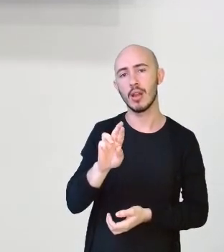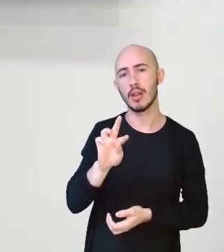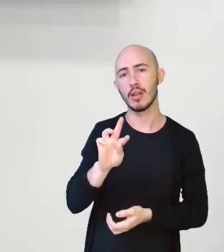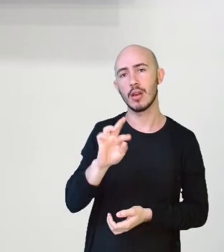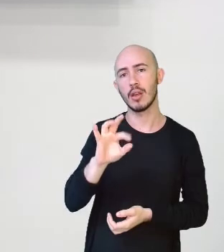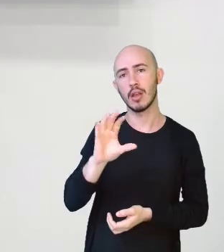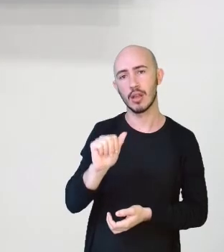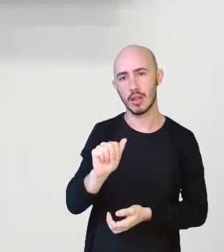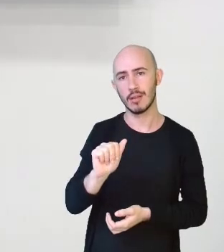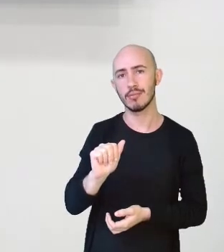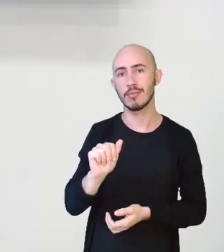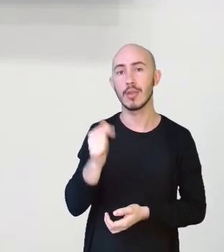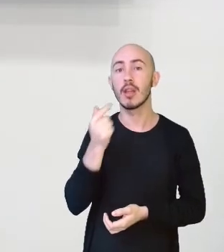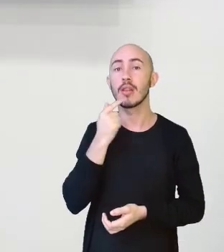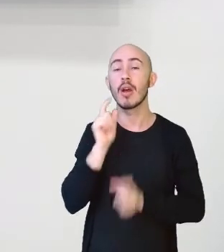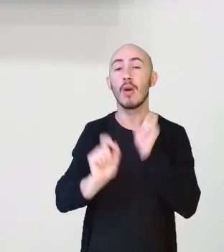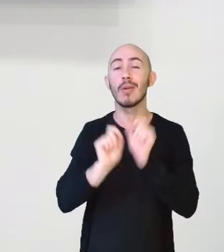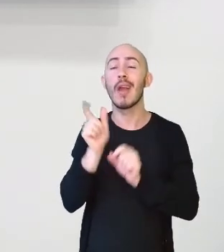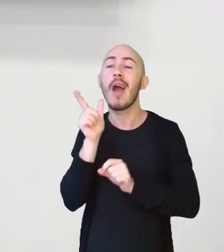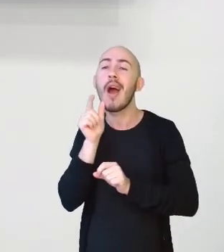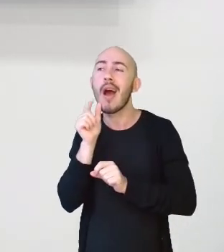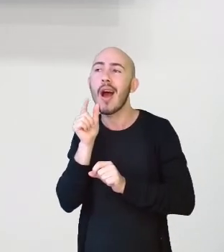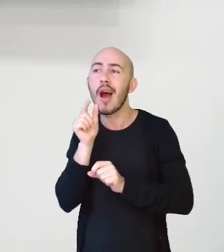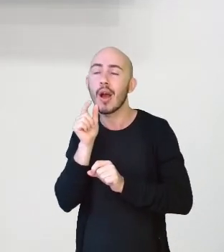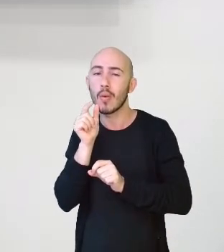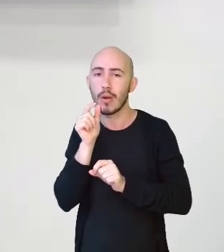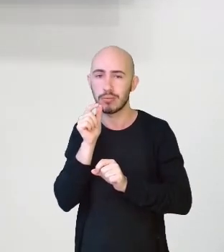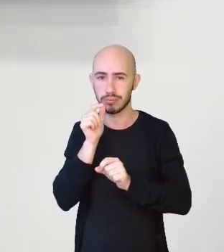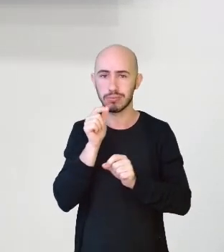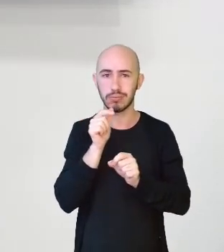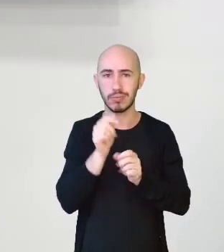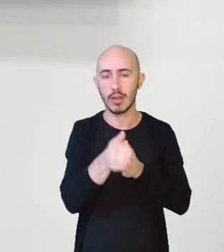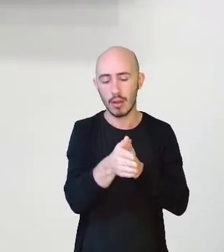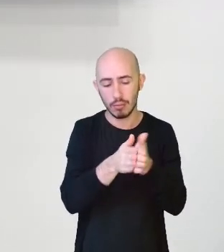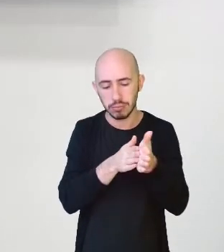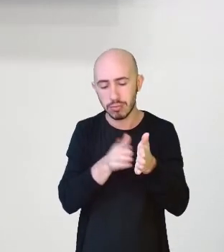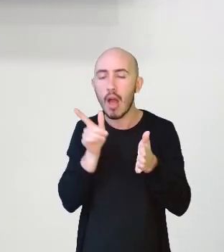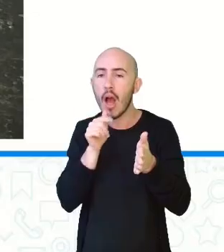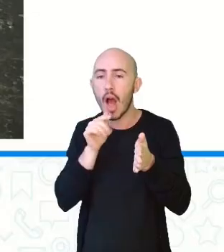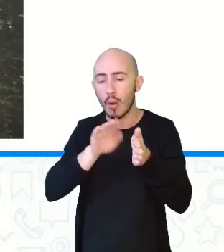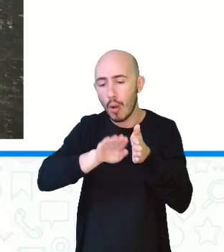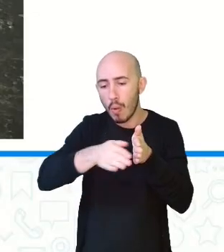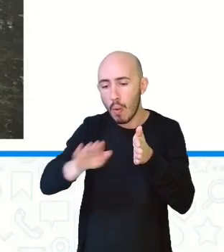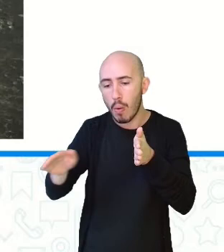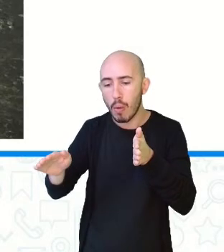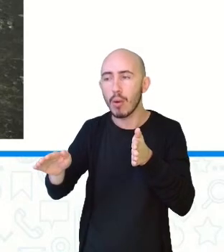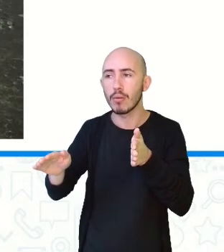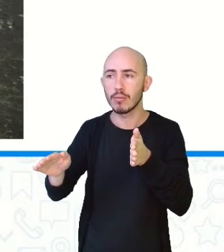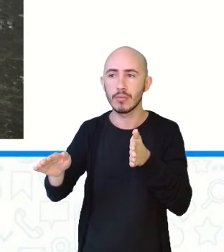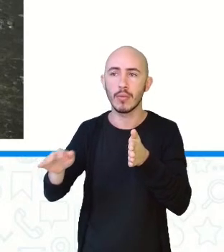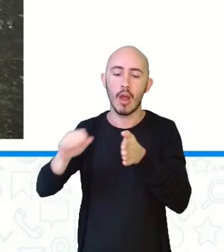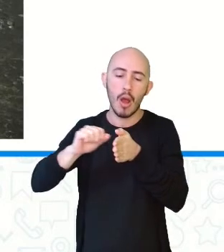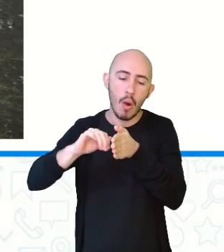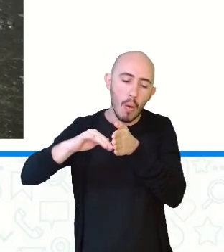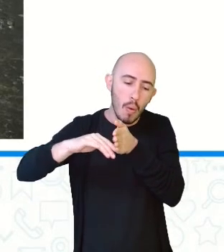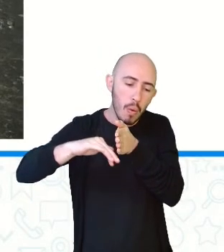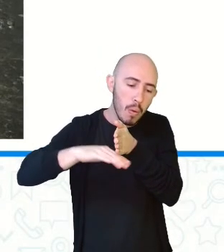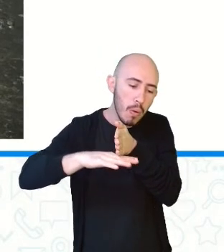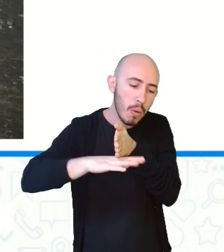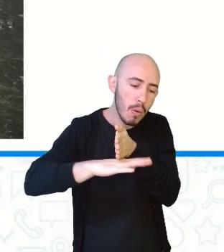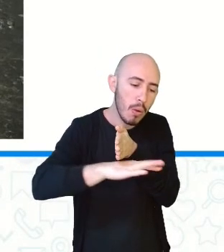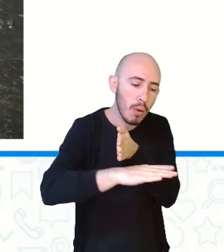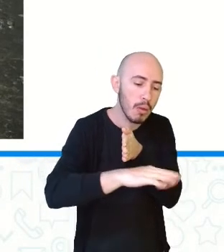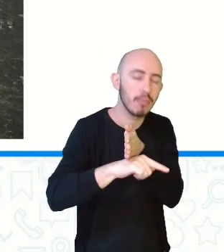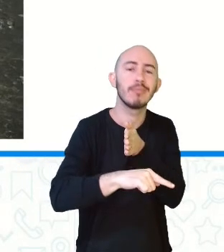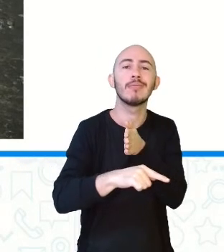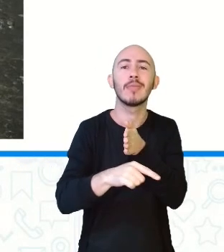quando passa pelas comportas, ela vai gerar energia. Você não sabia? Ah, estava